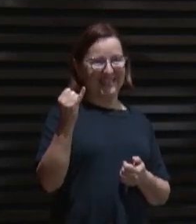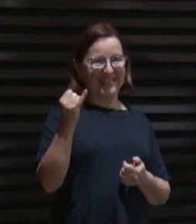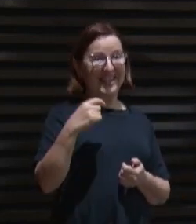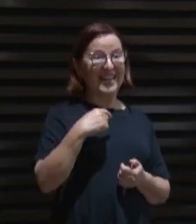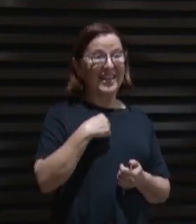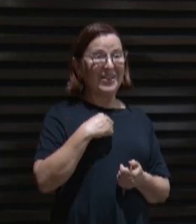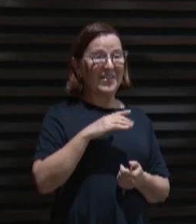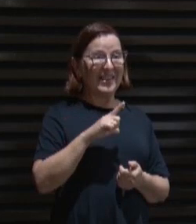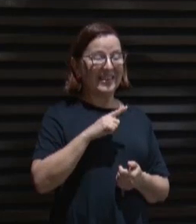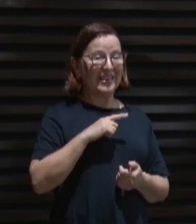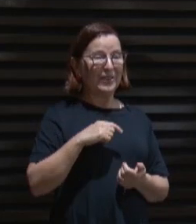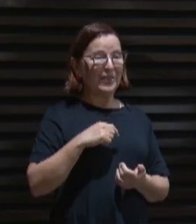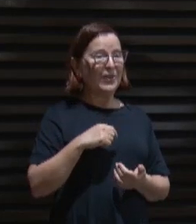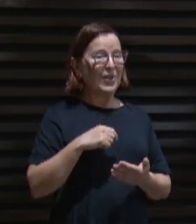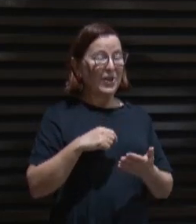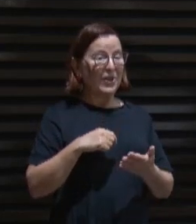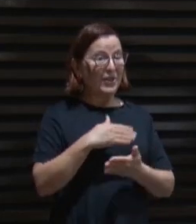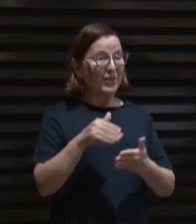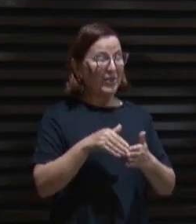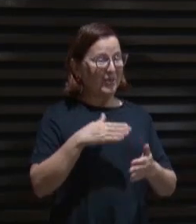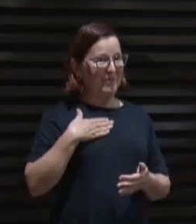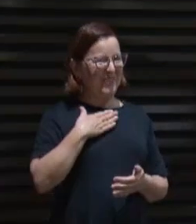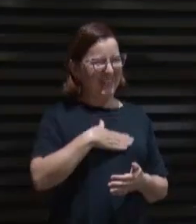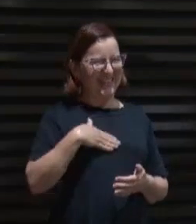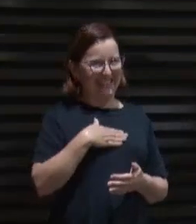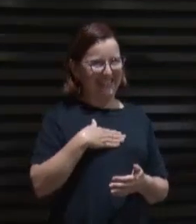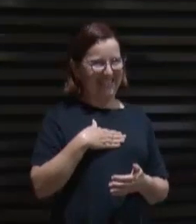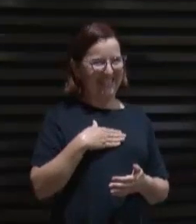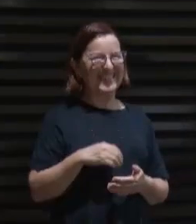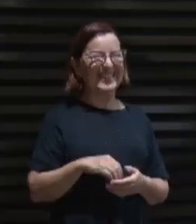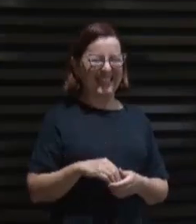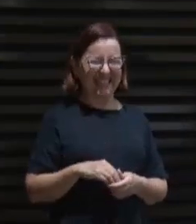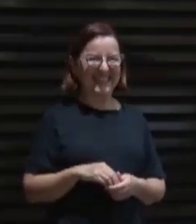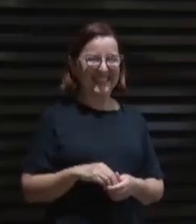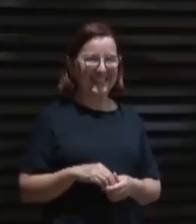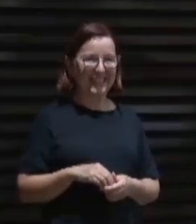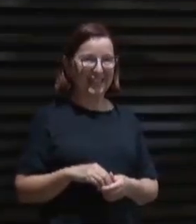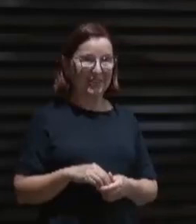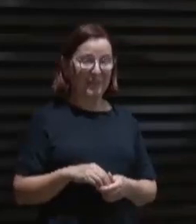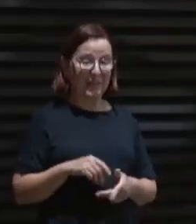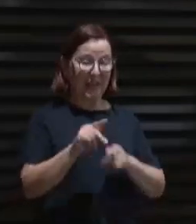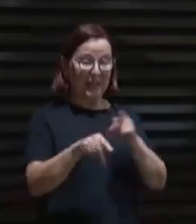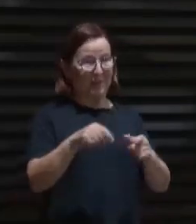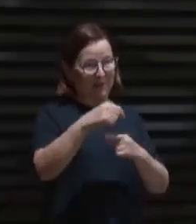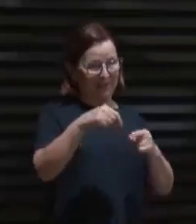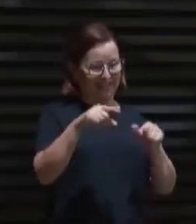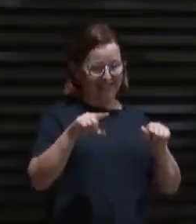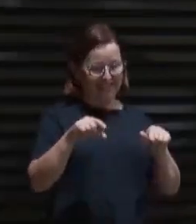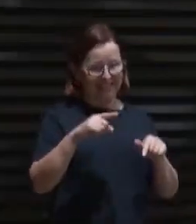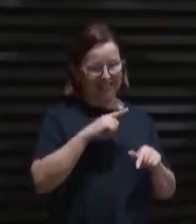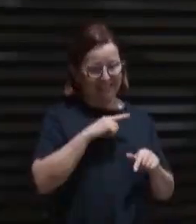todo o meu prazer. Gostou desse versículo ou não? Quanto aos santos que há na